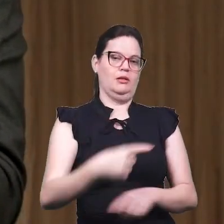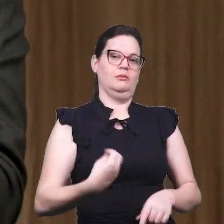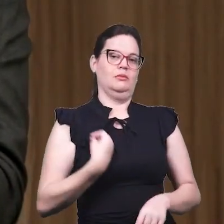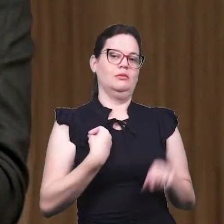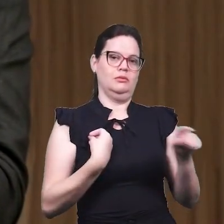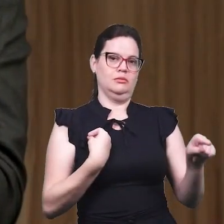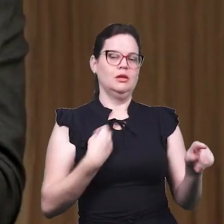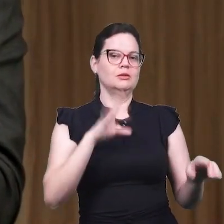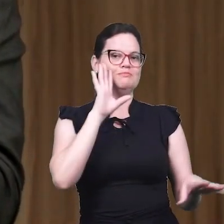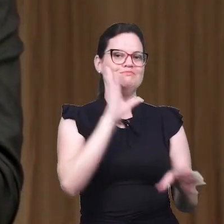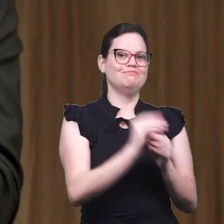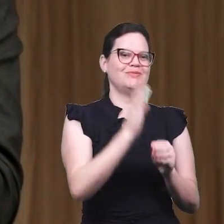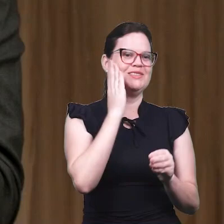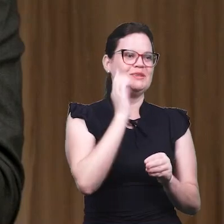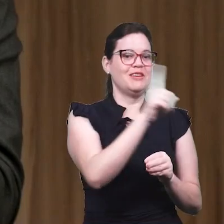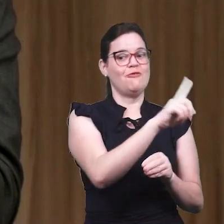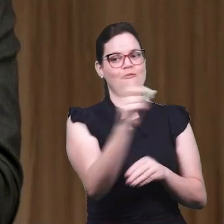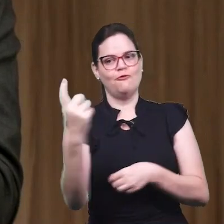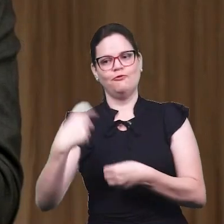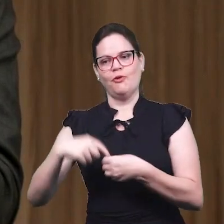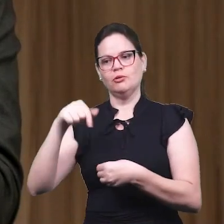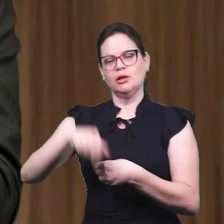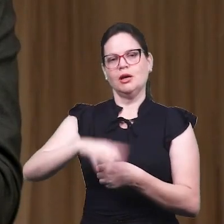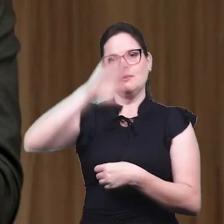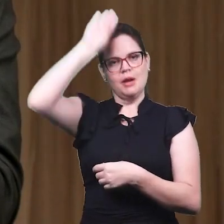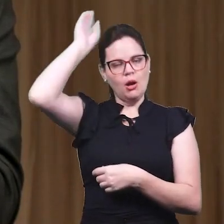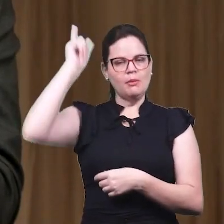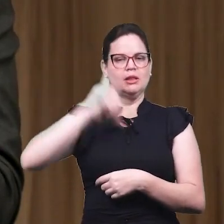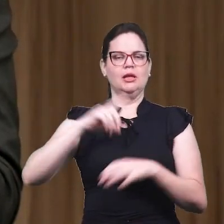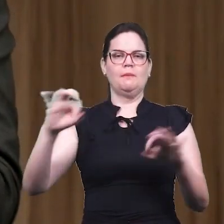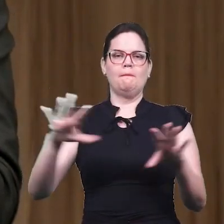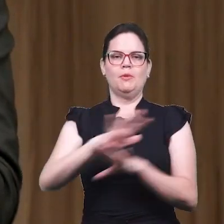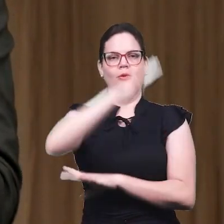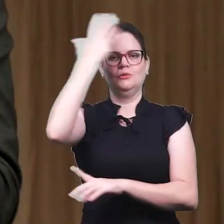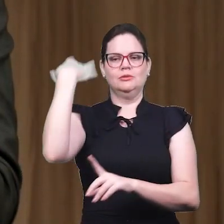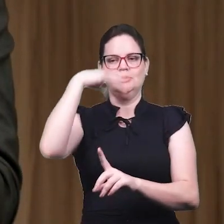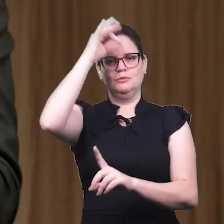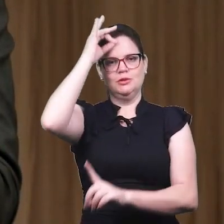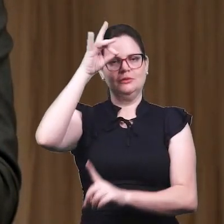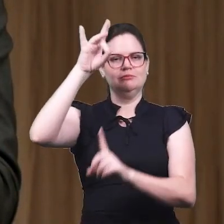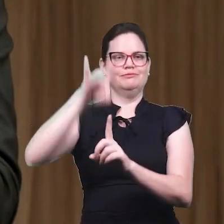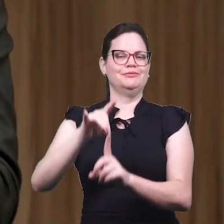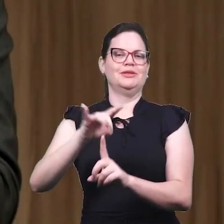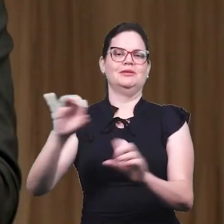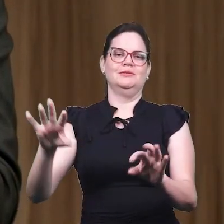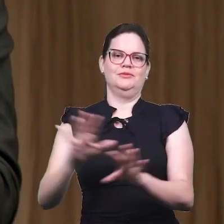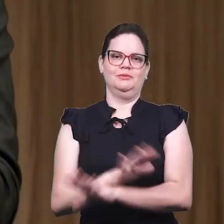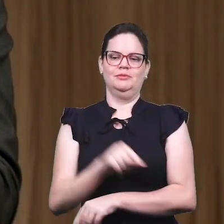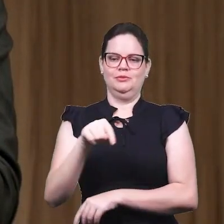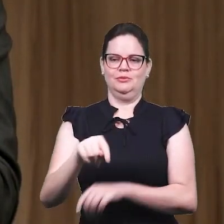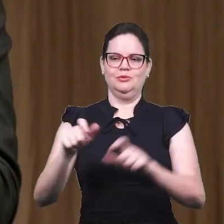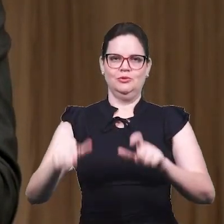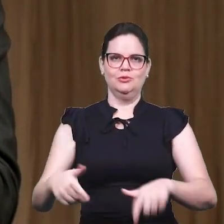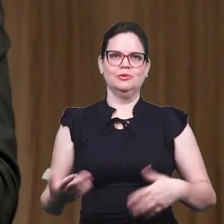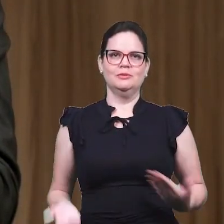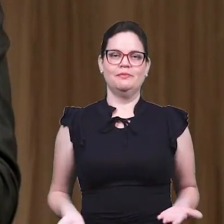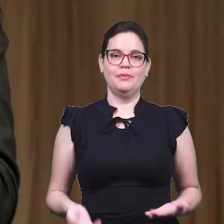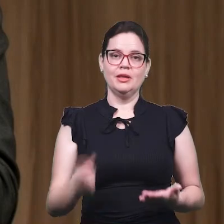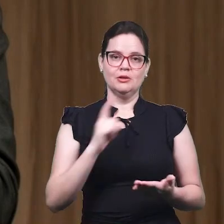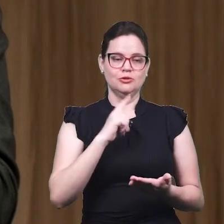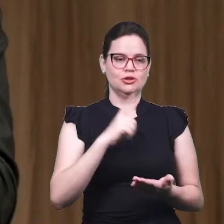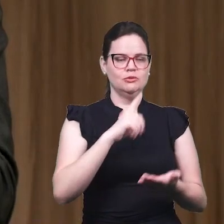entendermos que este local escolhido pelo Senhor para derramar o seu Espírito era uma